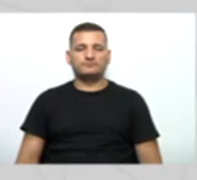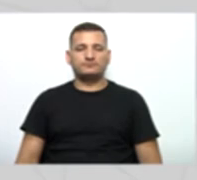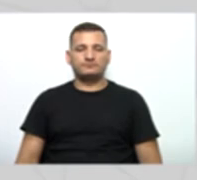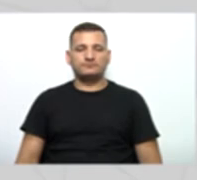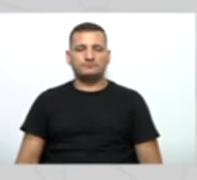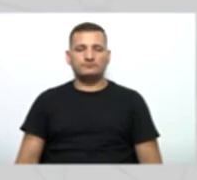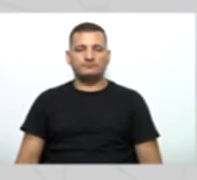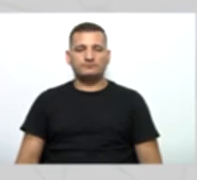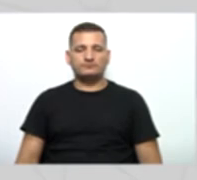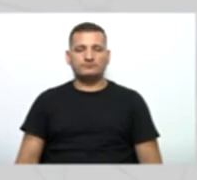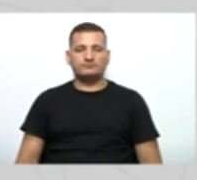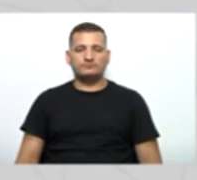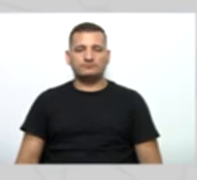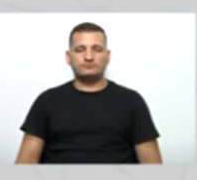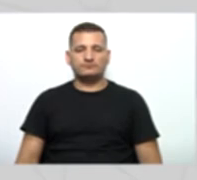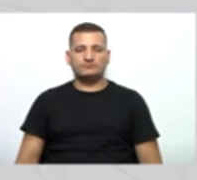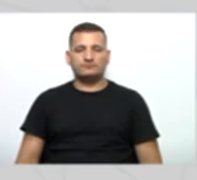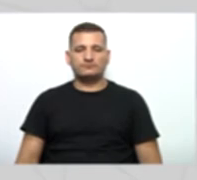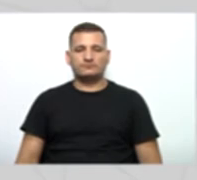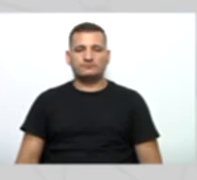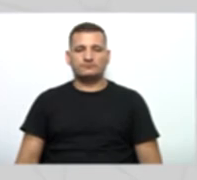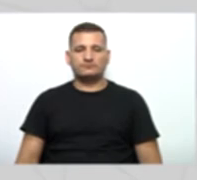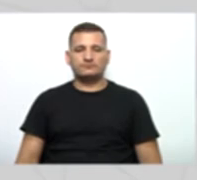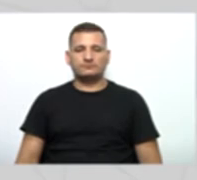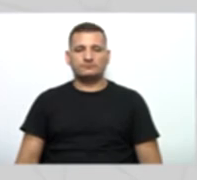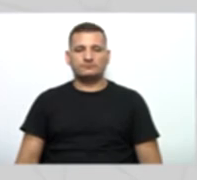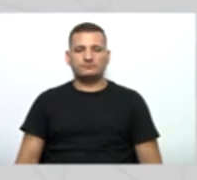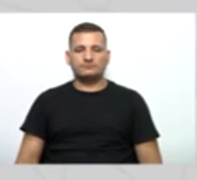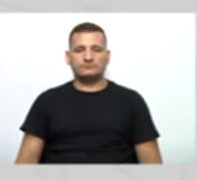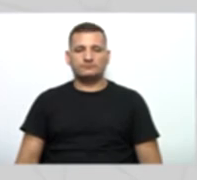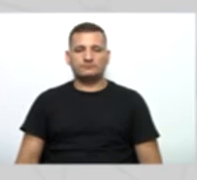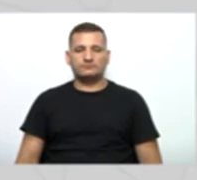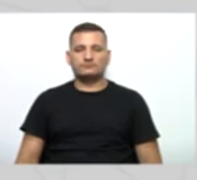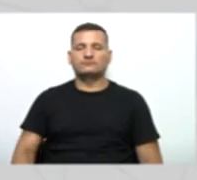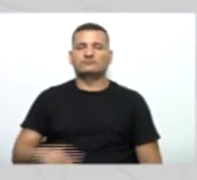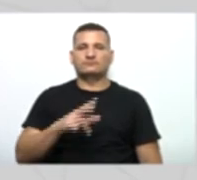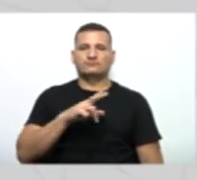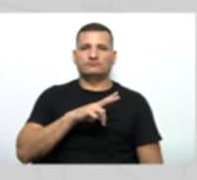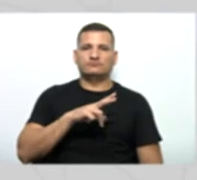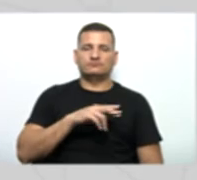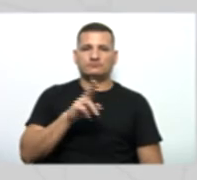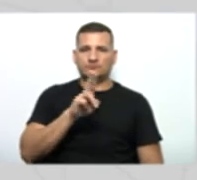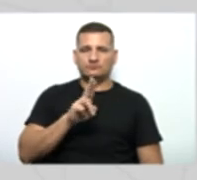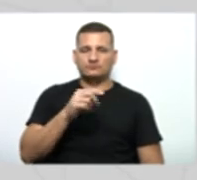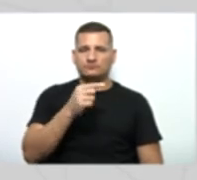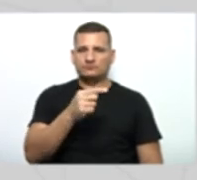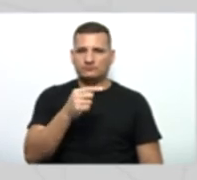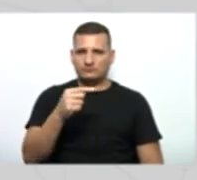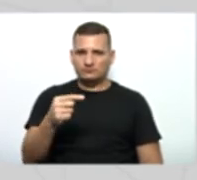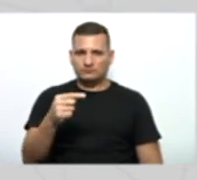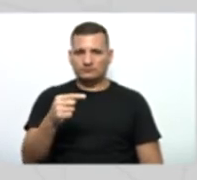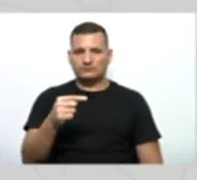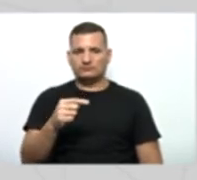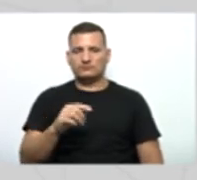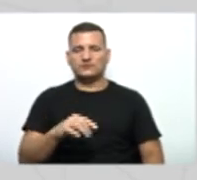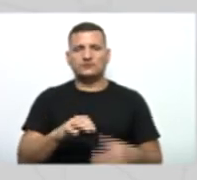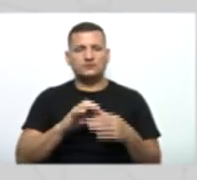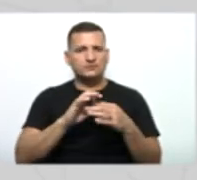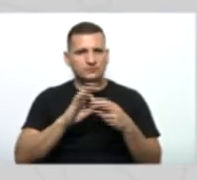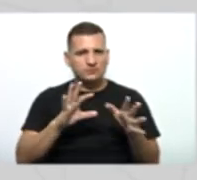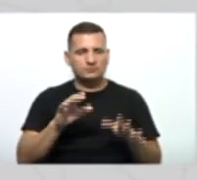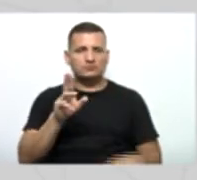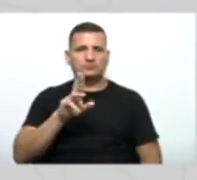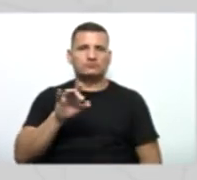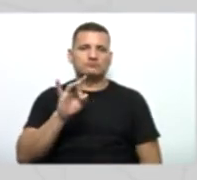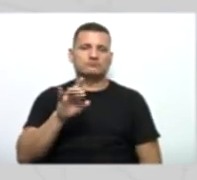com a intenção de torná-lo privado, nós utilizamos os dois underlines antes do nome, que são aqueles tracinhos, certo,